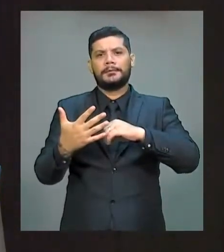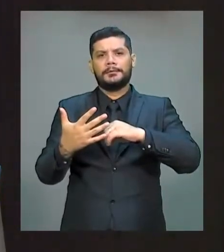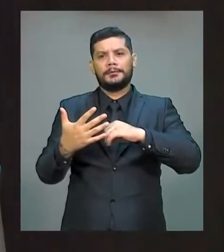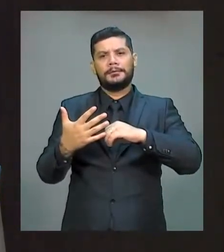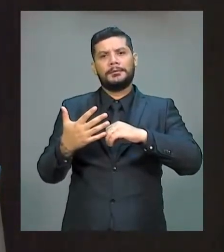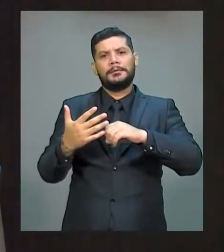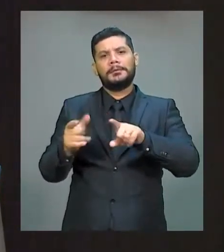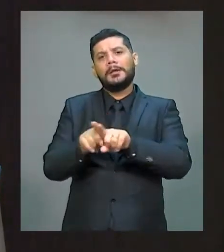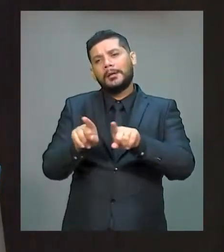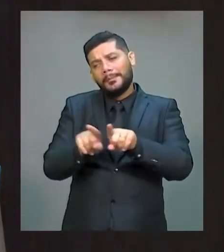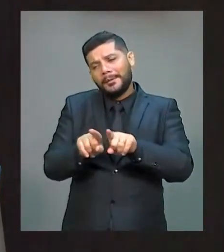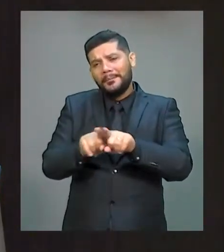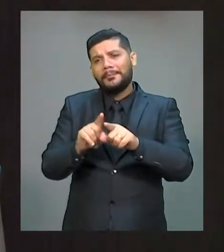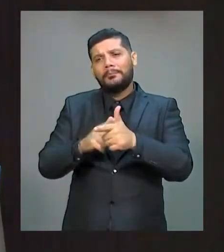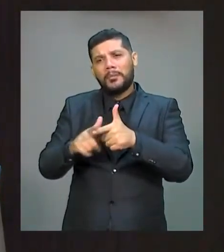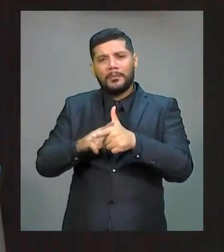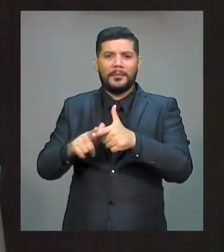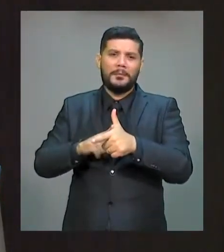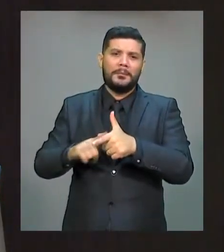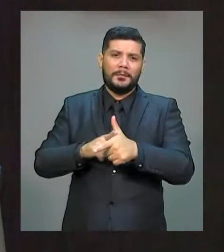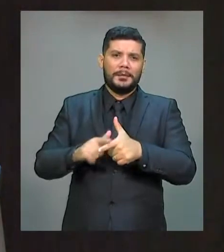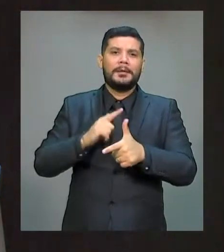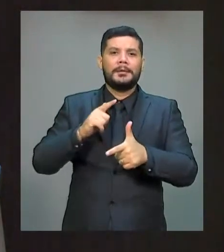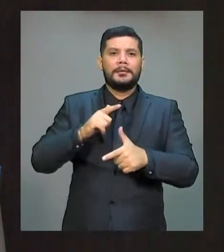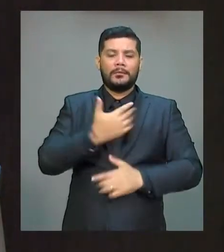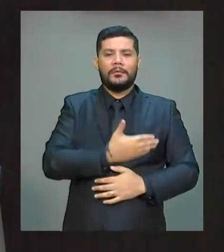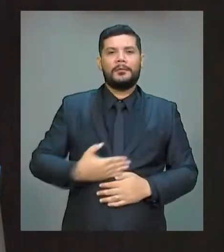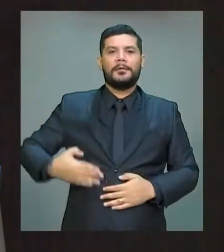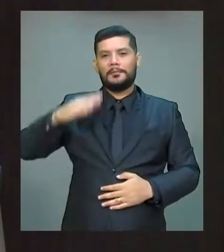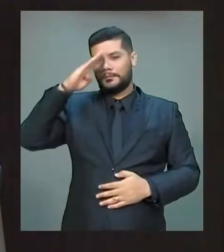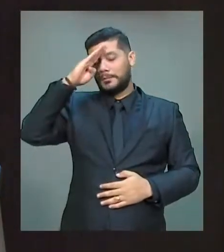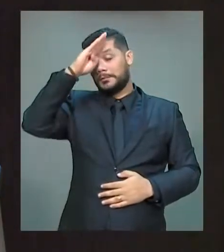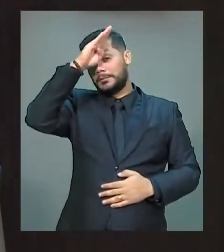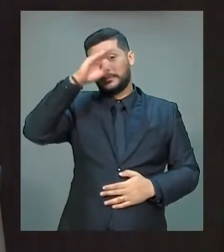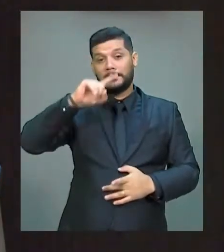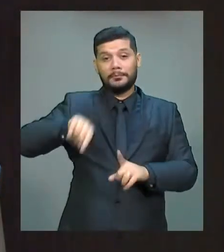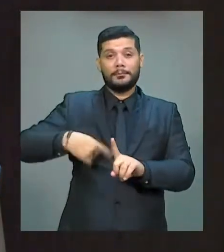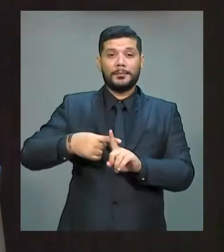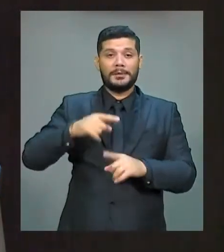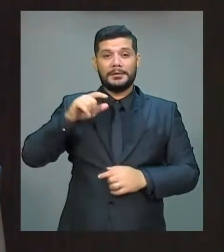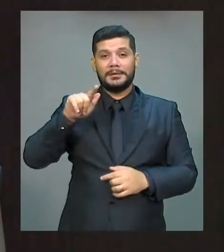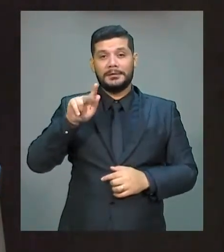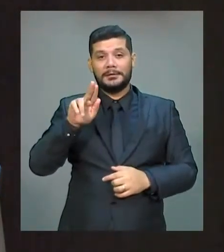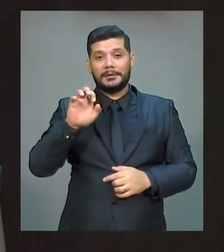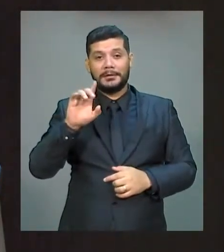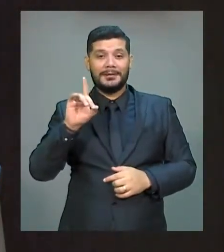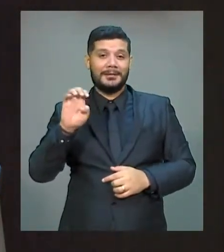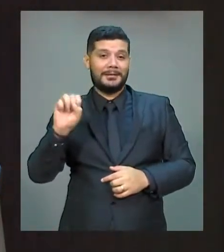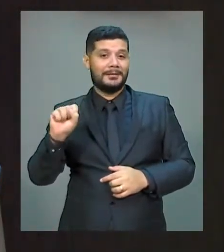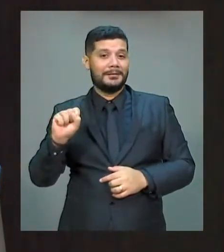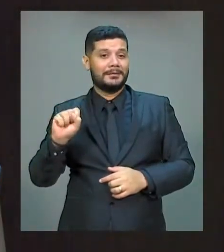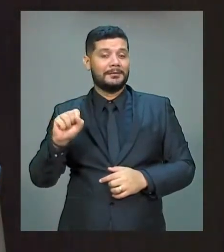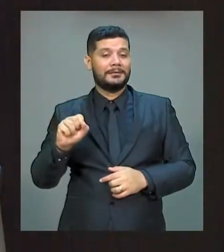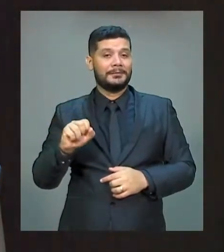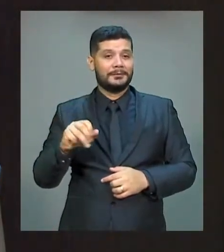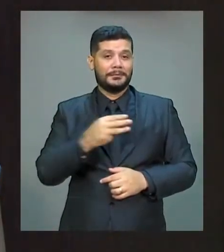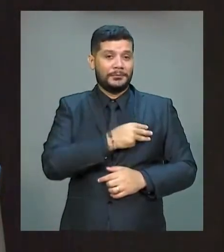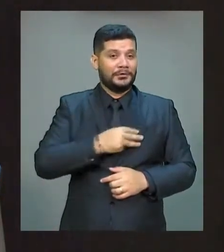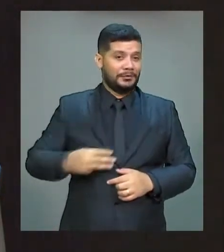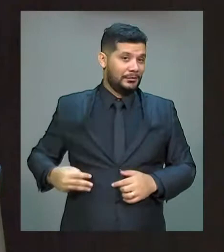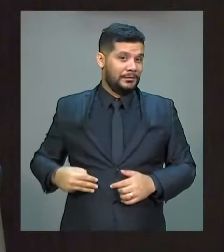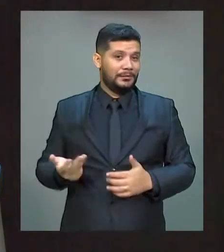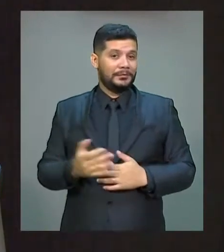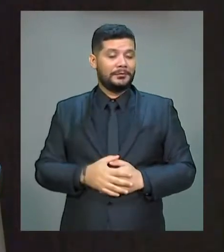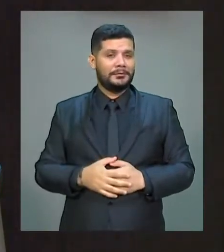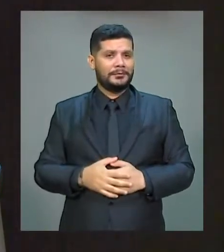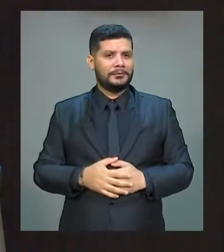Bolsonaro e pelo governo Guedes, que destrói a economia brasileira. E, ao lado disso, o menosprezo pela vacina.